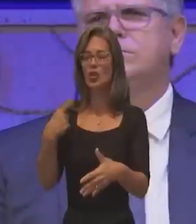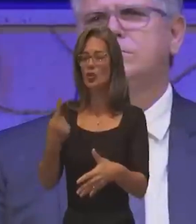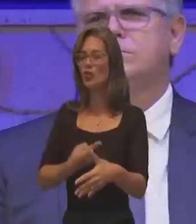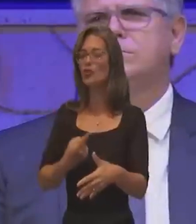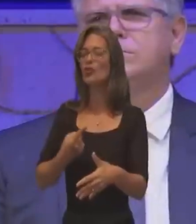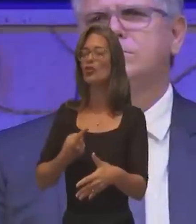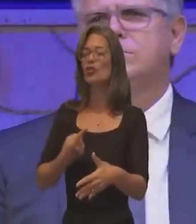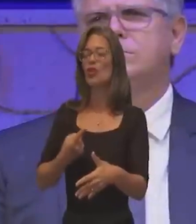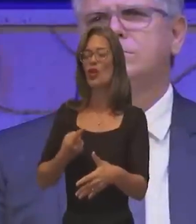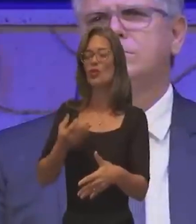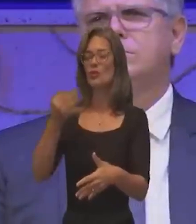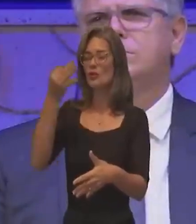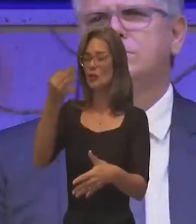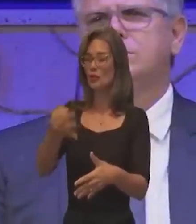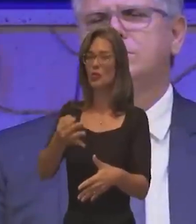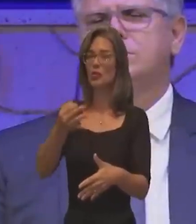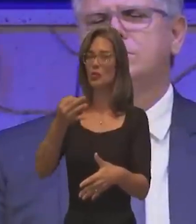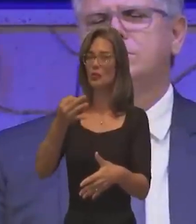selado.